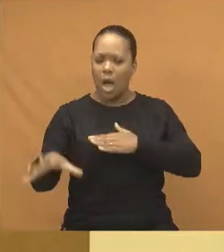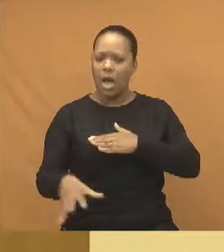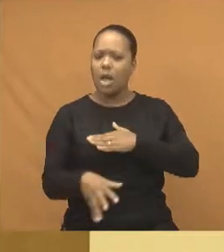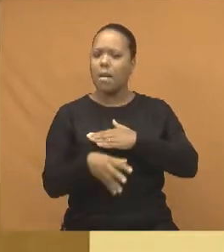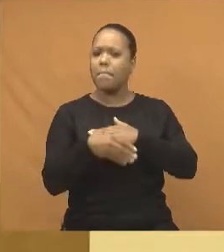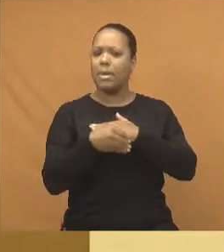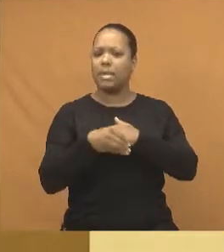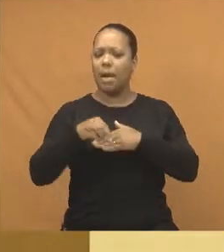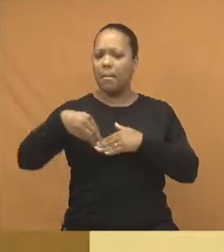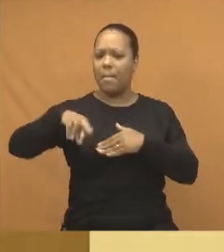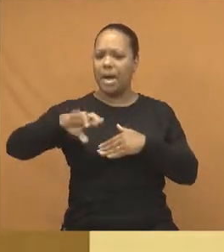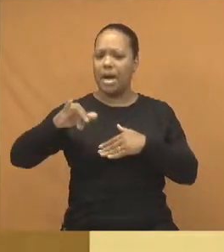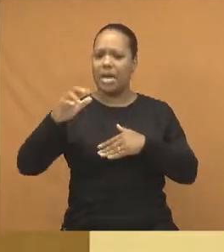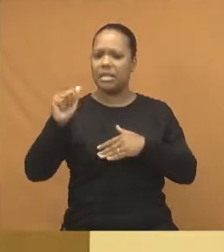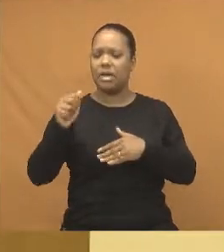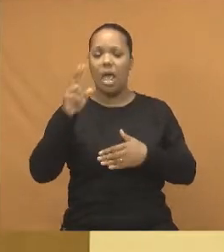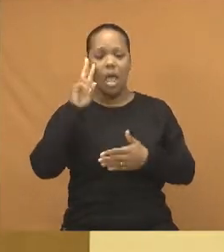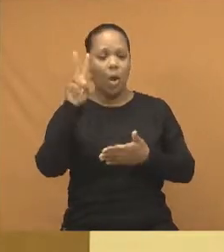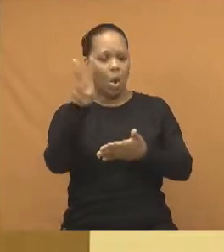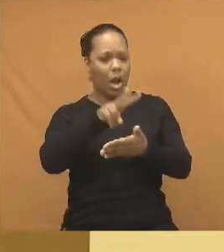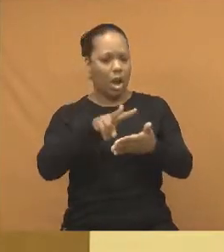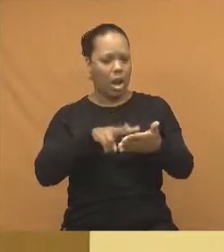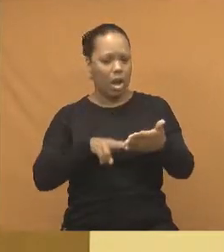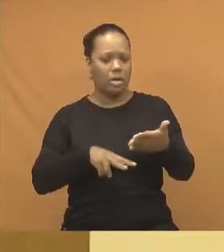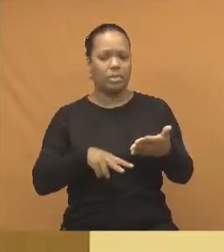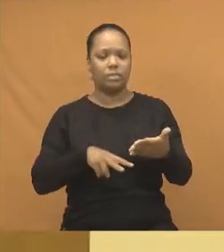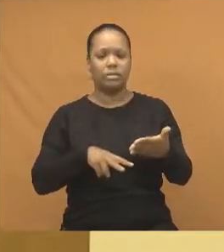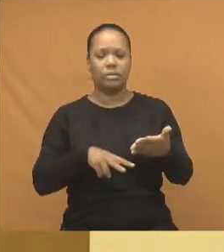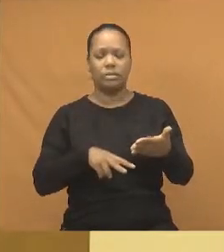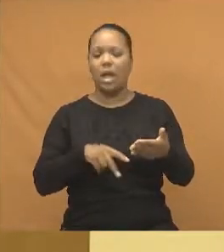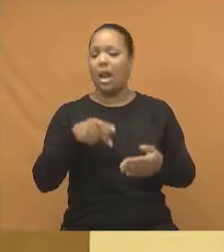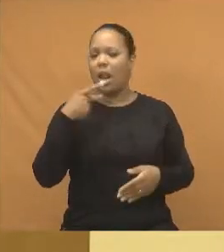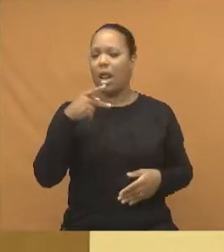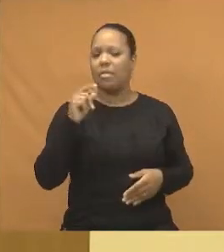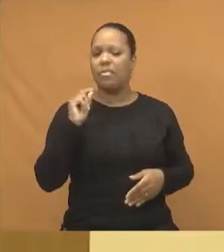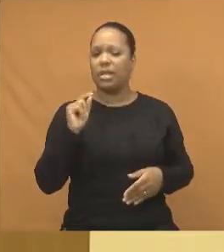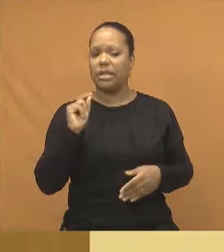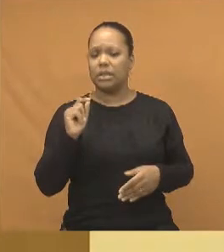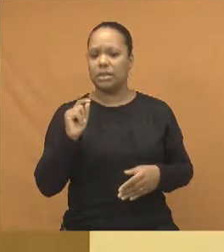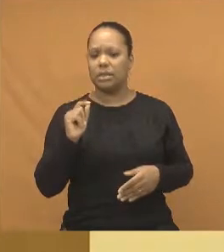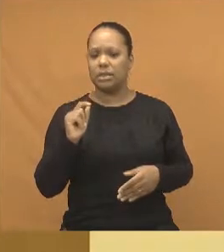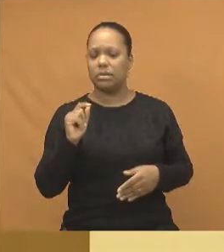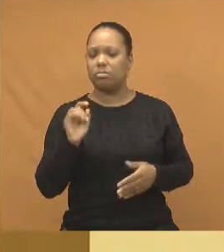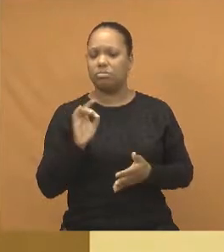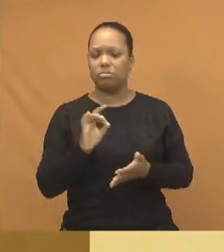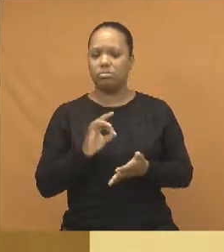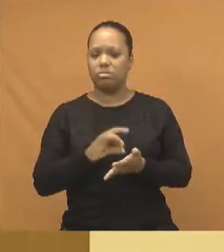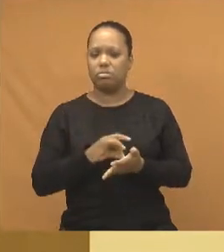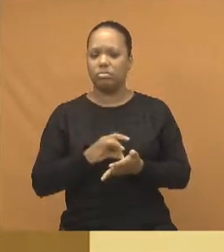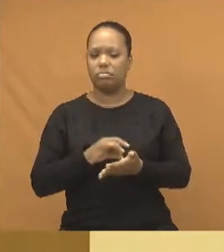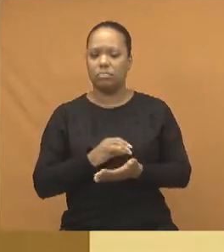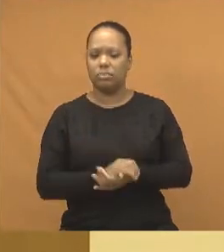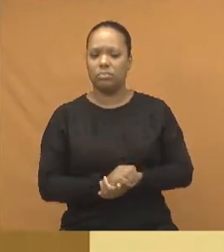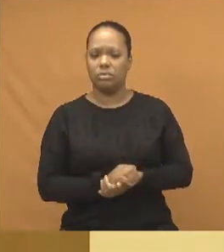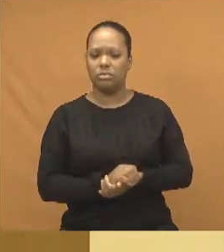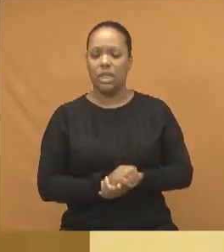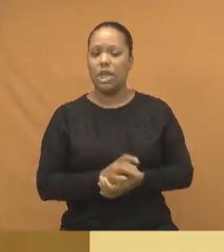vereadora Márcia, eu também li atentamente, ela disse que, na verdade, somente